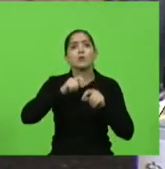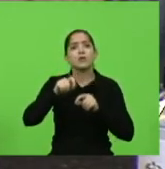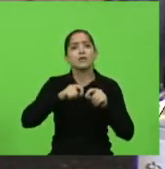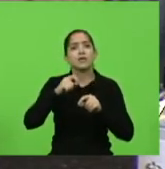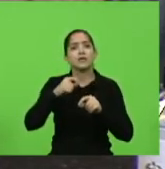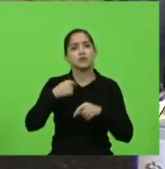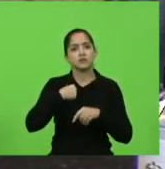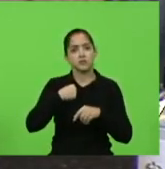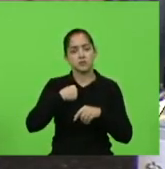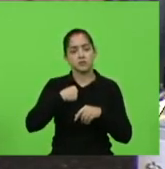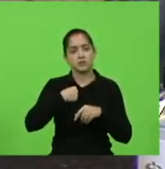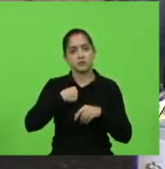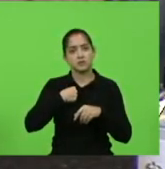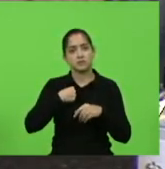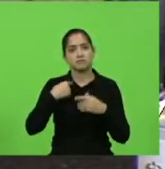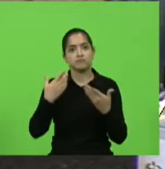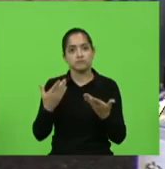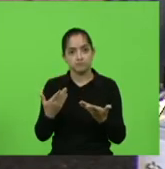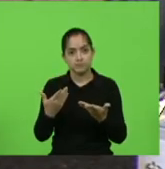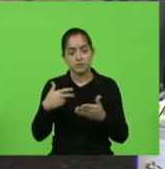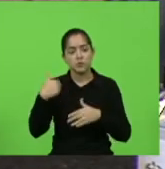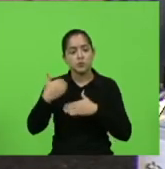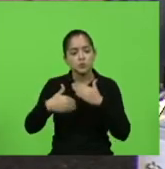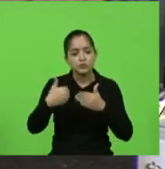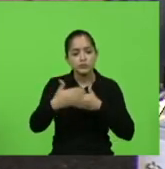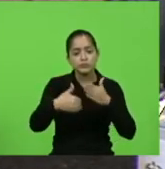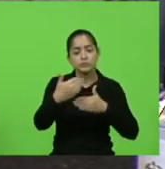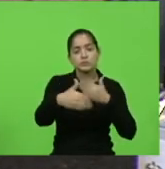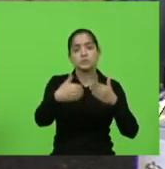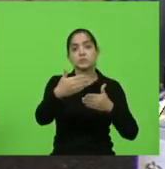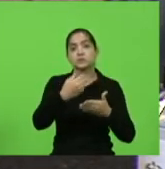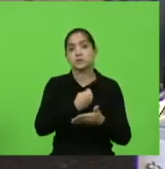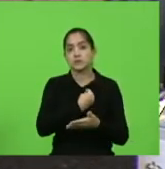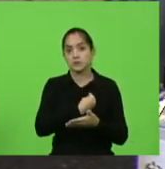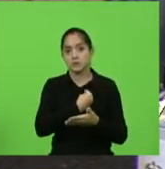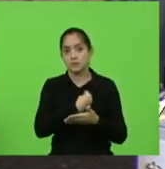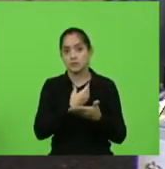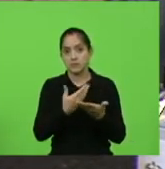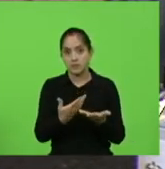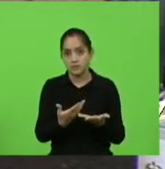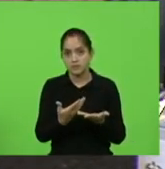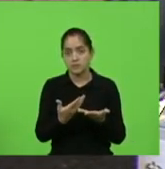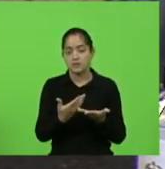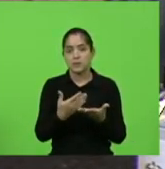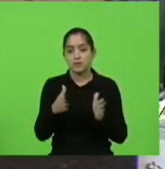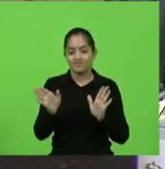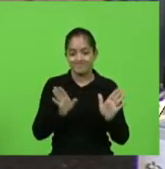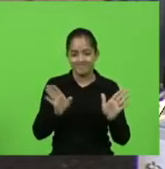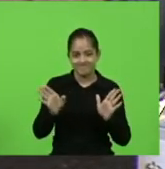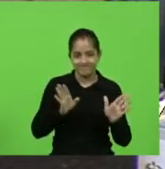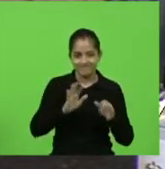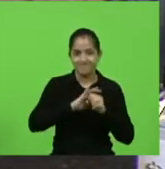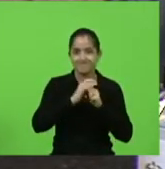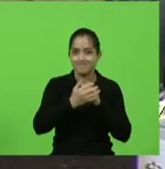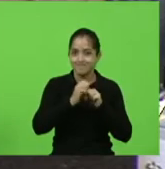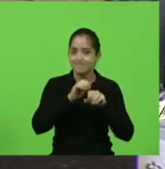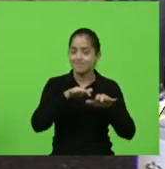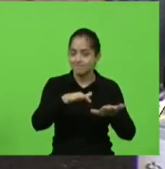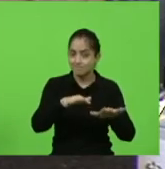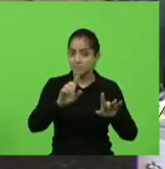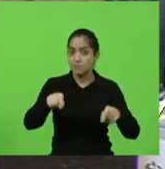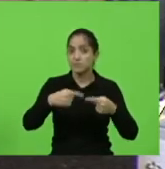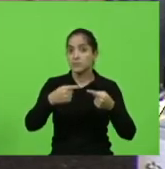aqui? E toda a nossa caminhada, apesar de um mandato em meio a uma crise do Covid, um grande